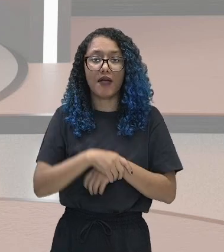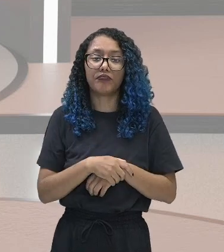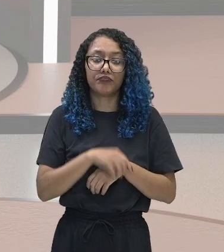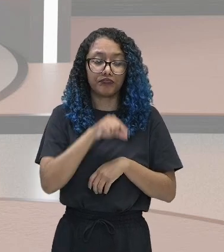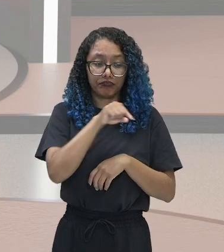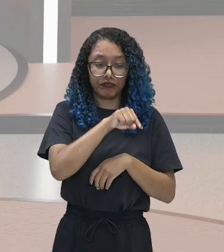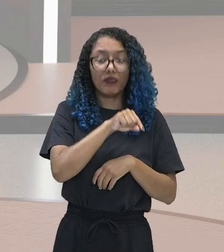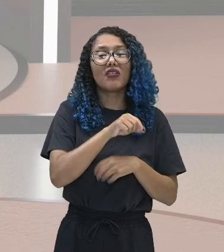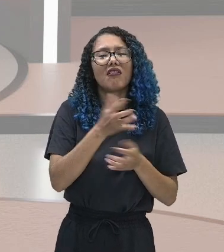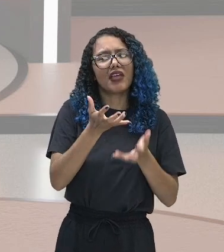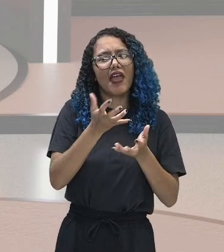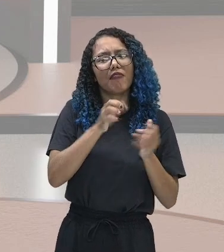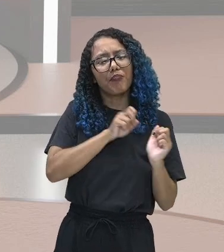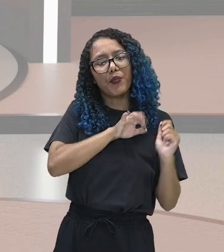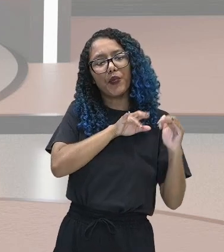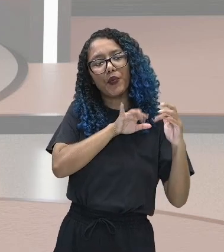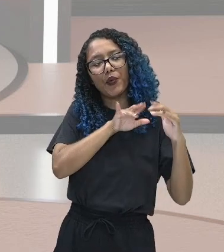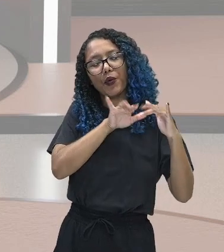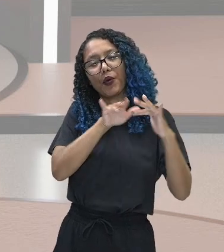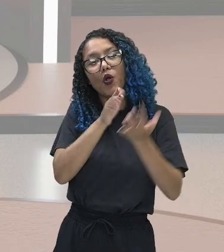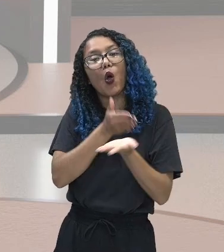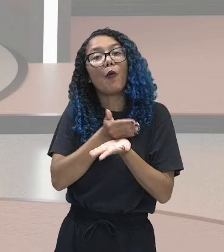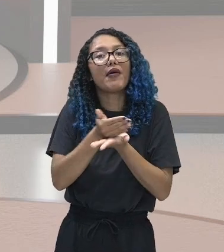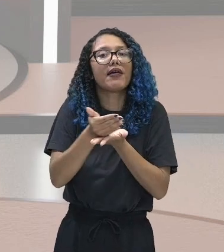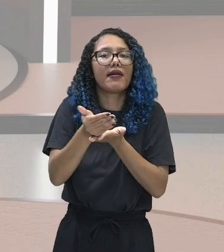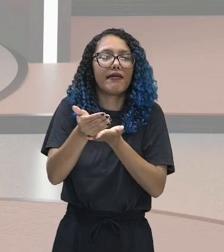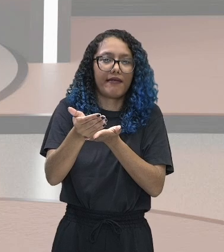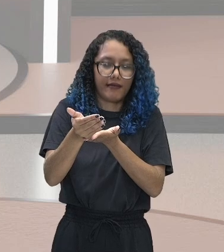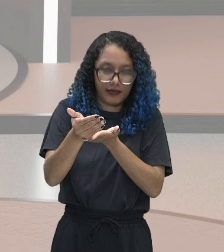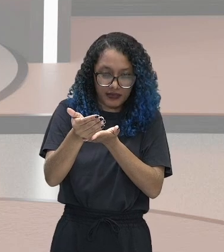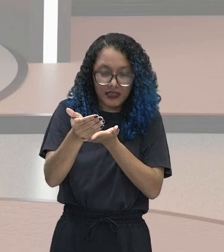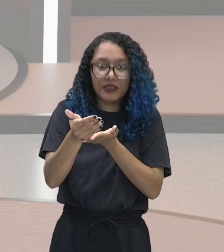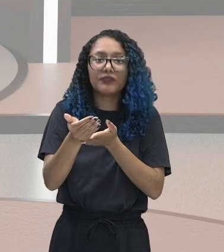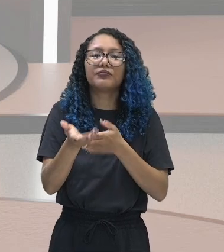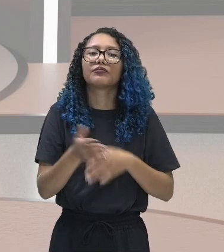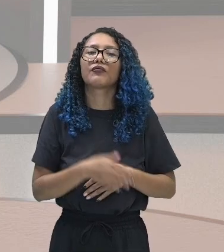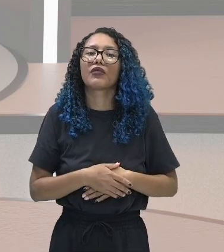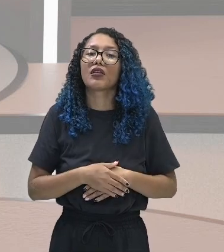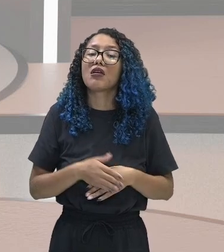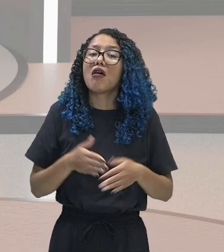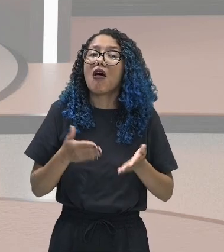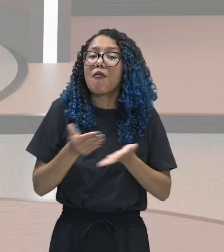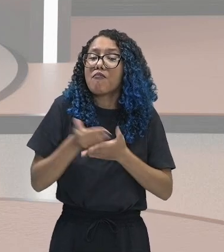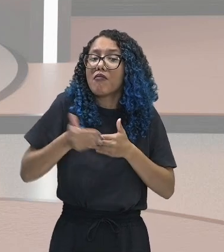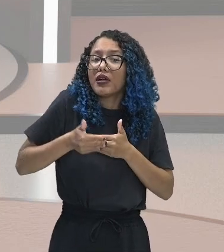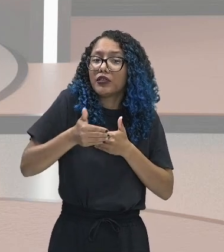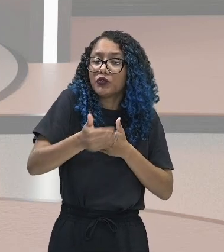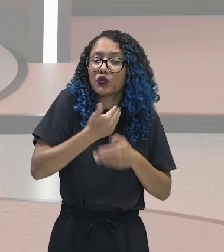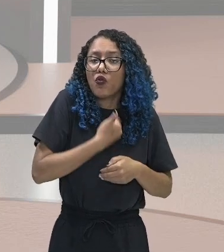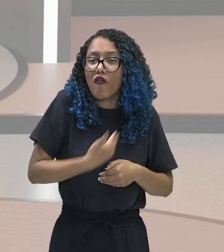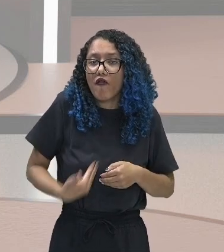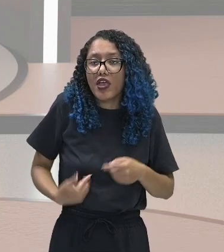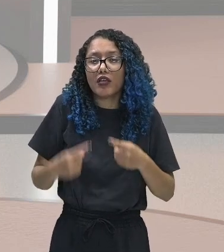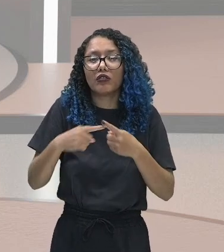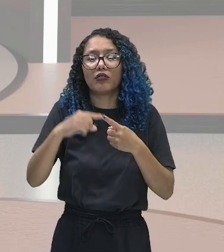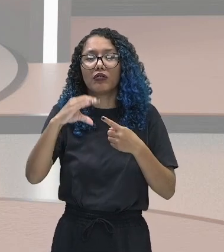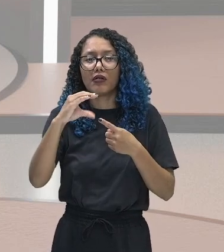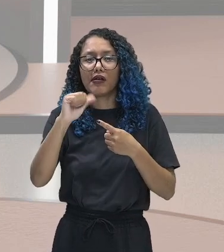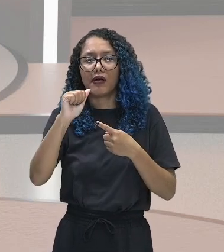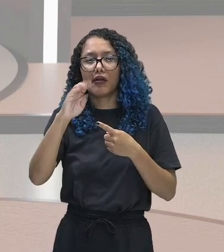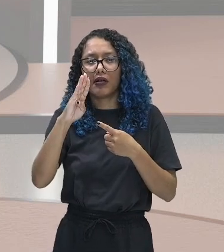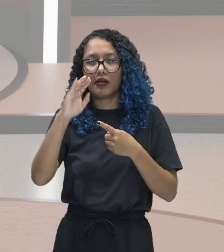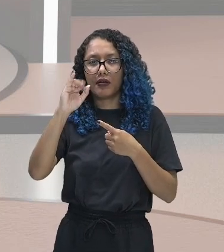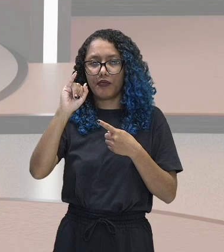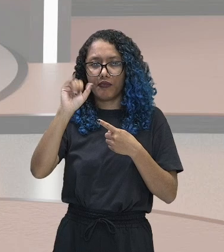sua expansão. A partir de que governo? A partir então dos primeiros governos de Cambises, não é mesmo? De